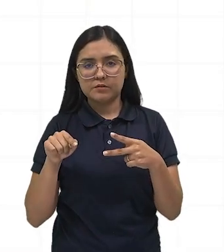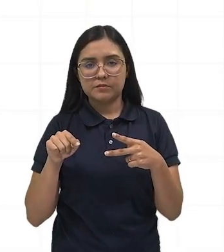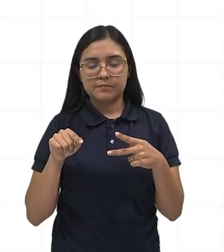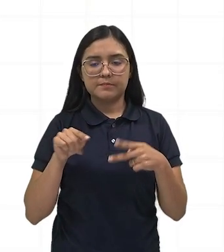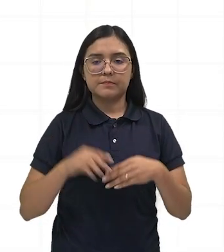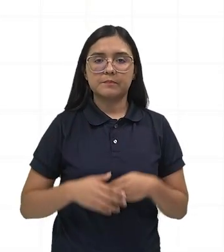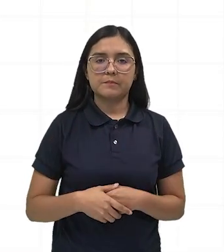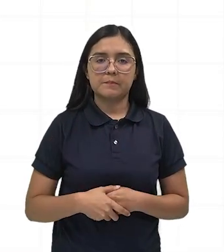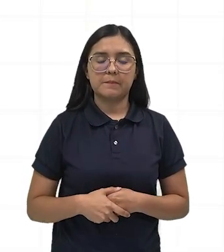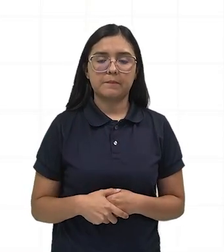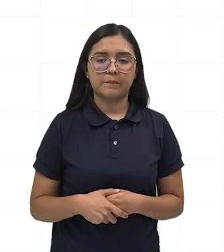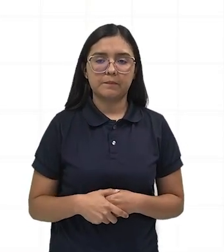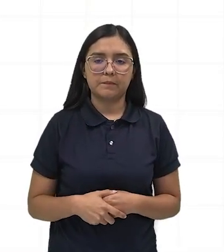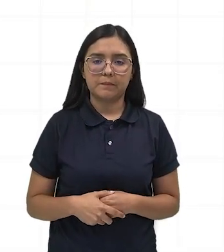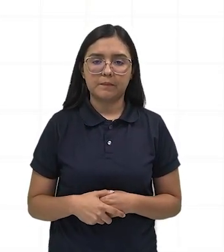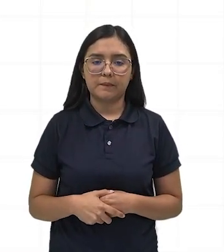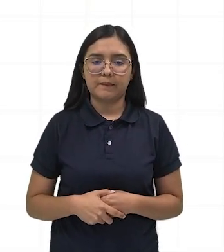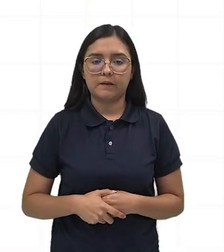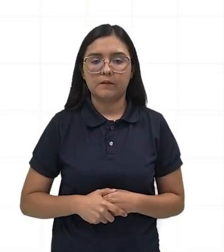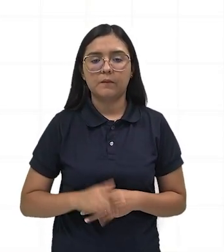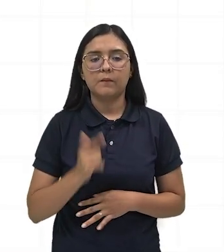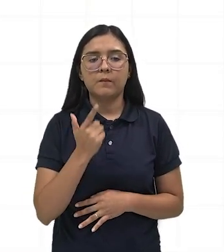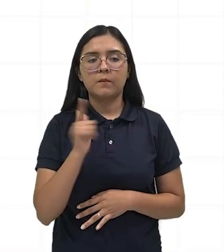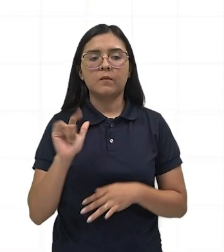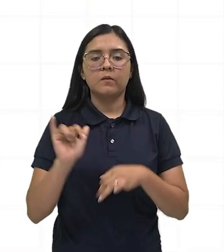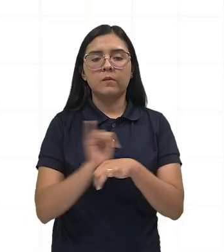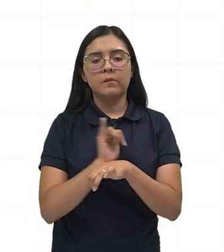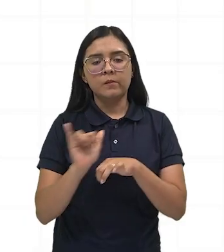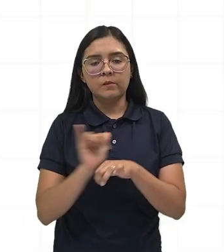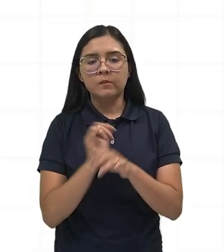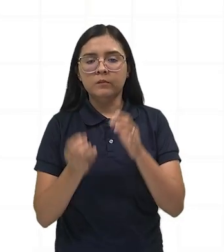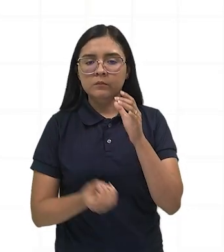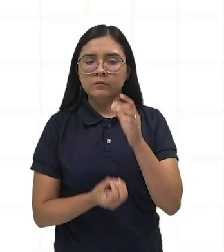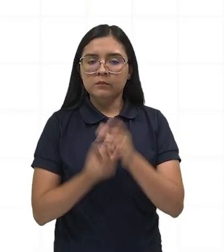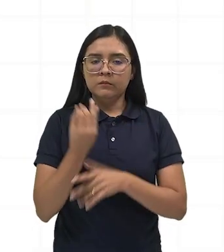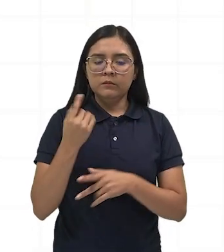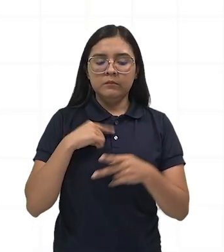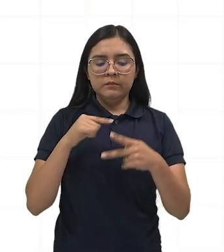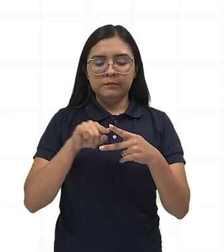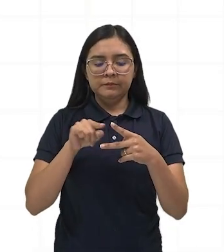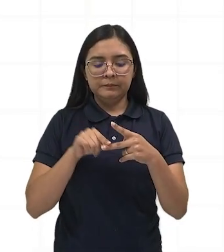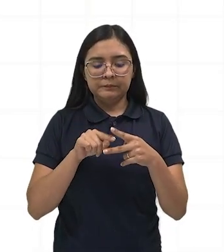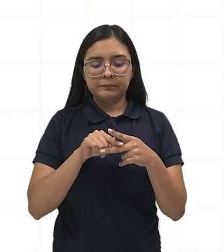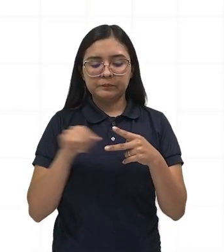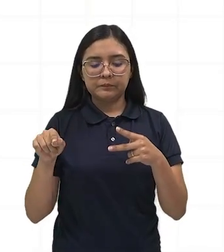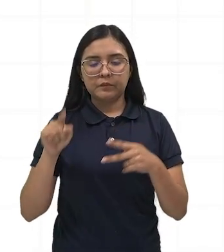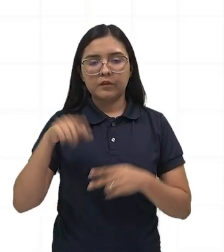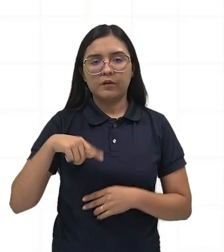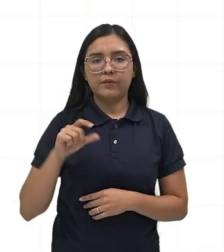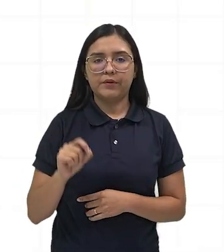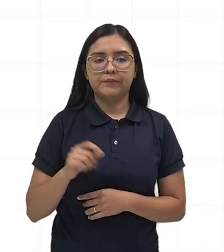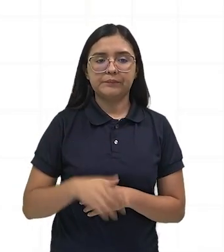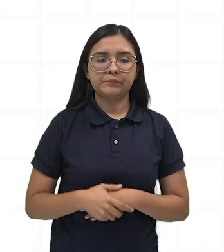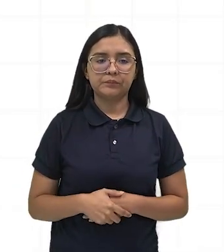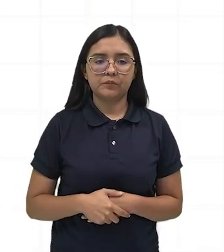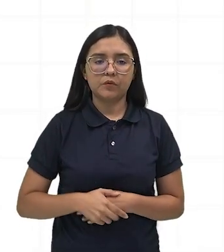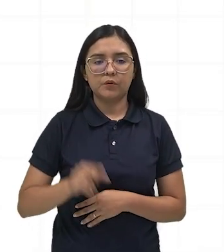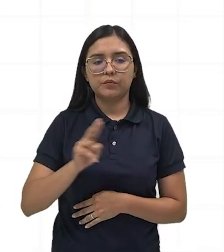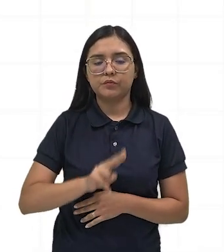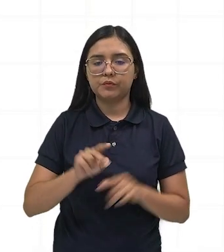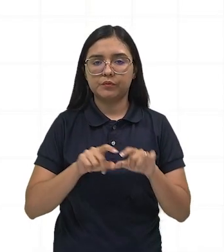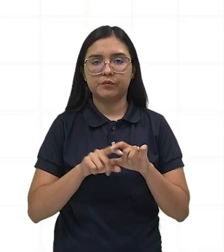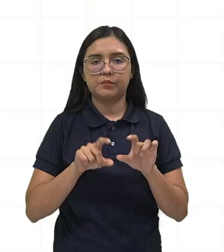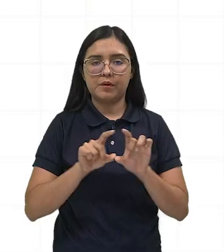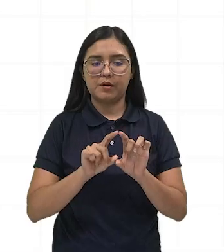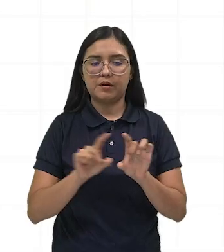bissetriz. E a outra forma da gente construir, né, é com régua